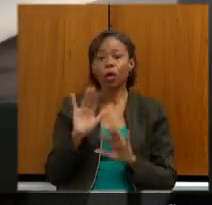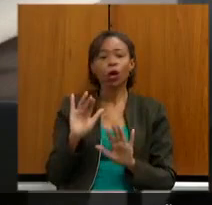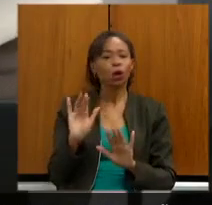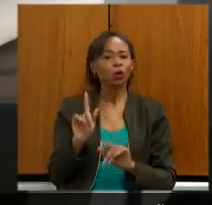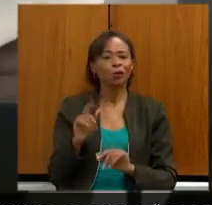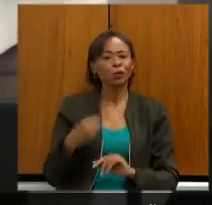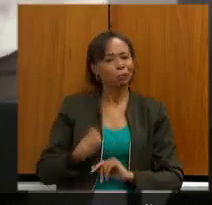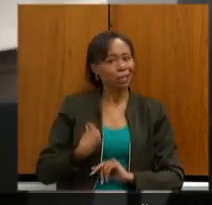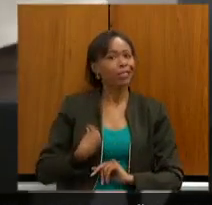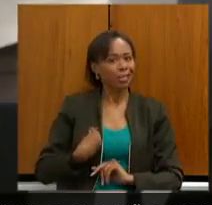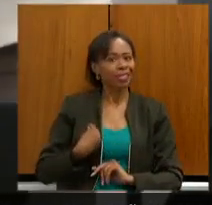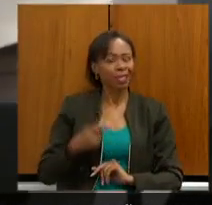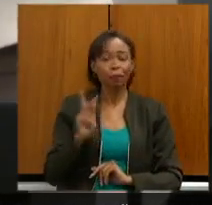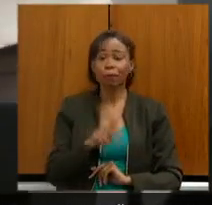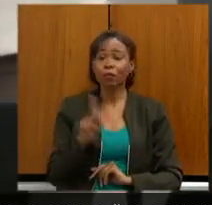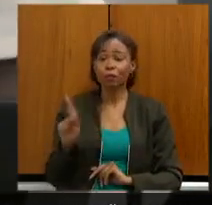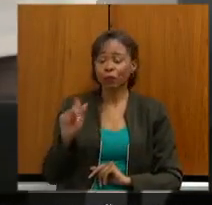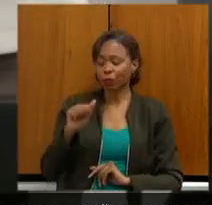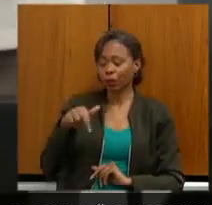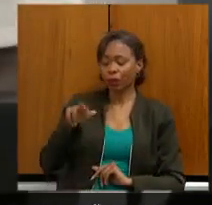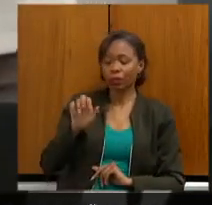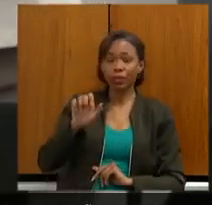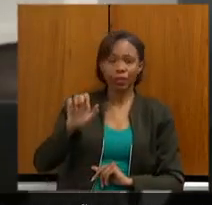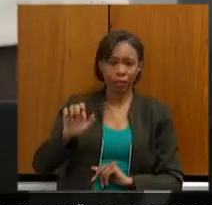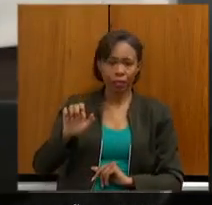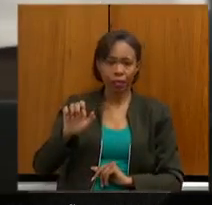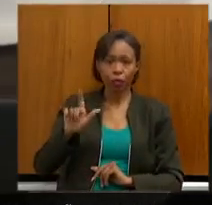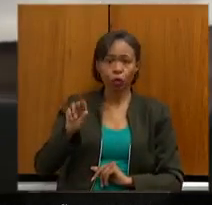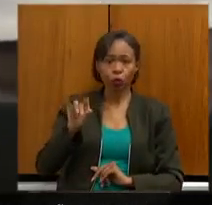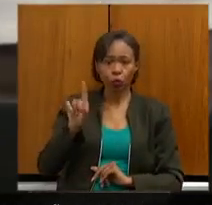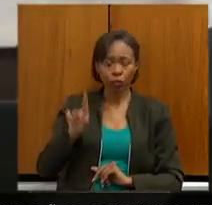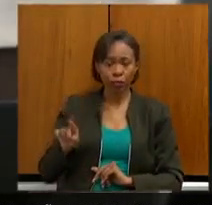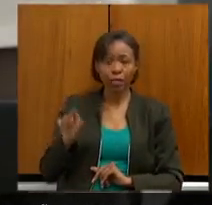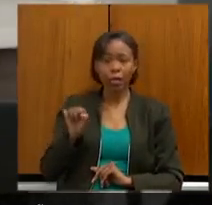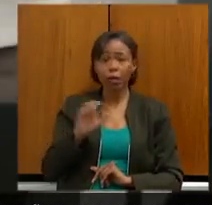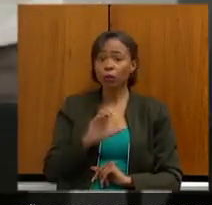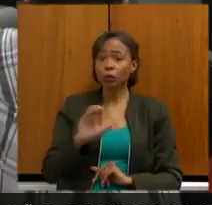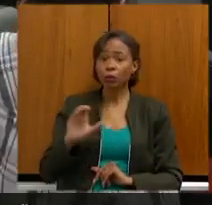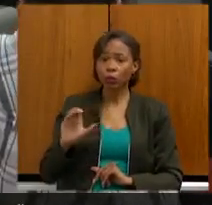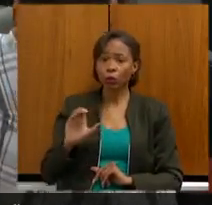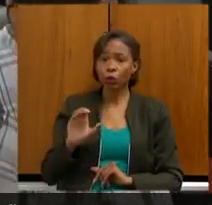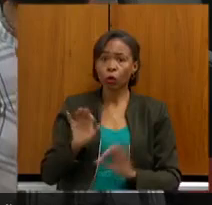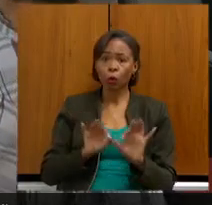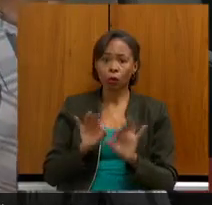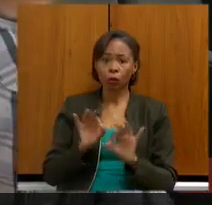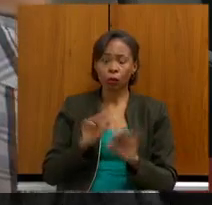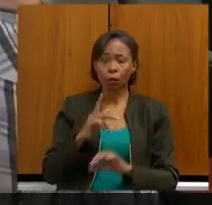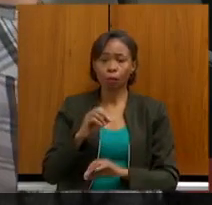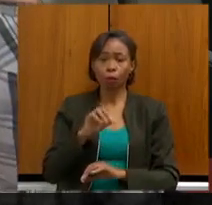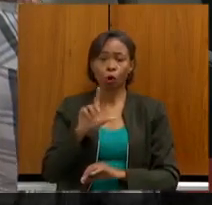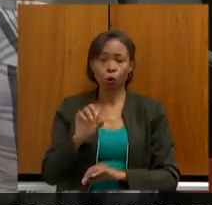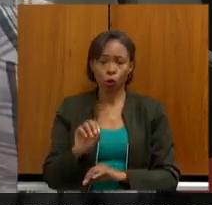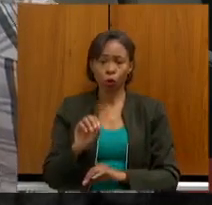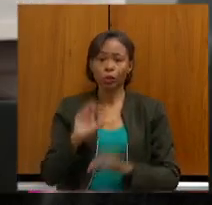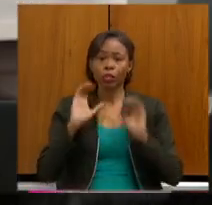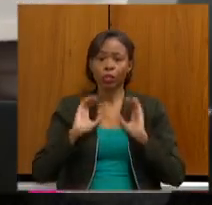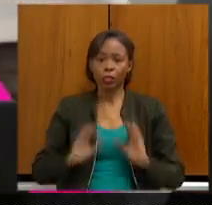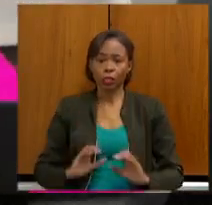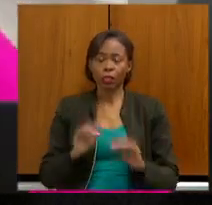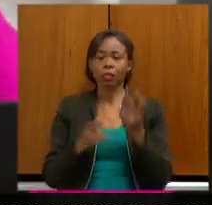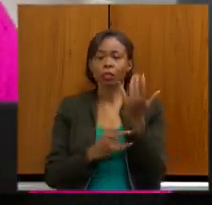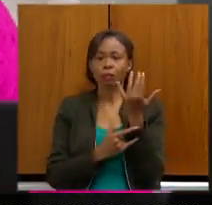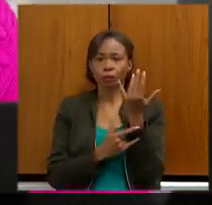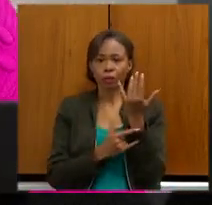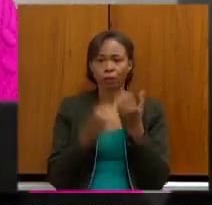presencial Professor Doutor André Luis Freitas Dias coordenador do programa Polo cidadania da UFMG seja